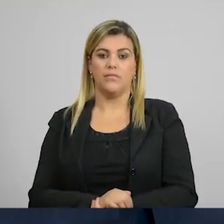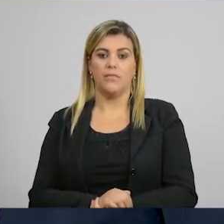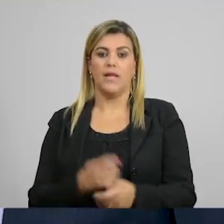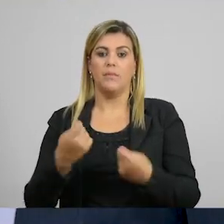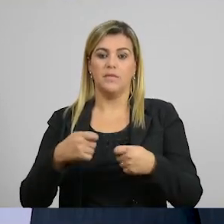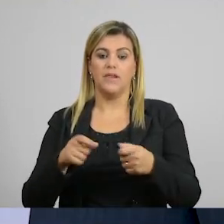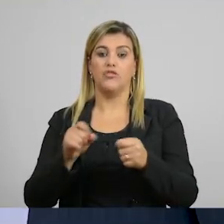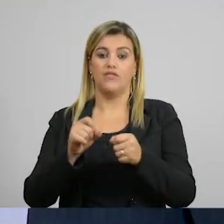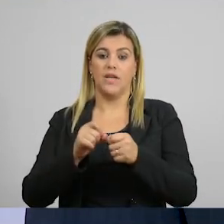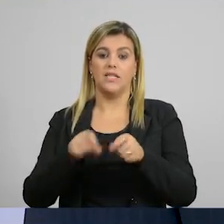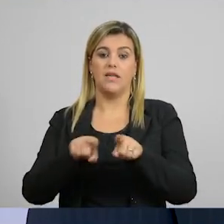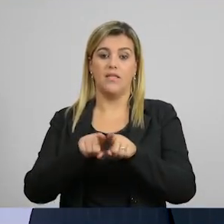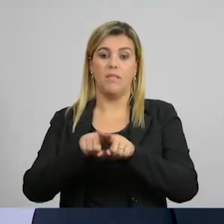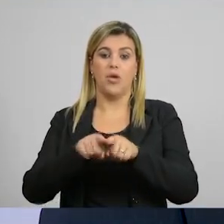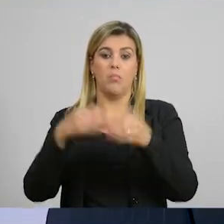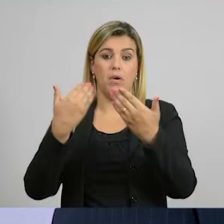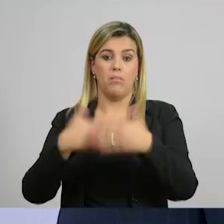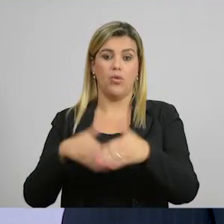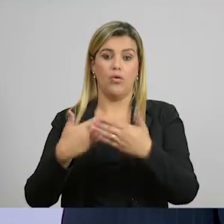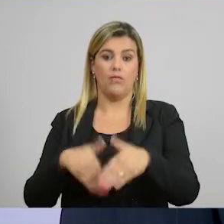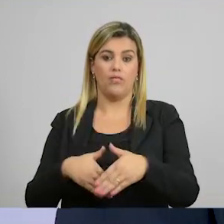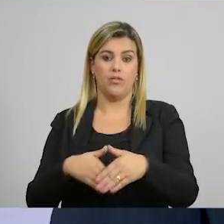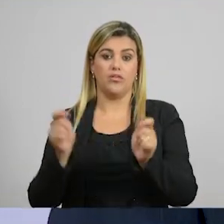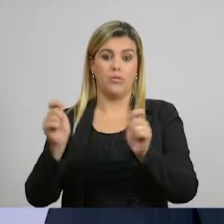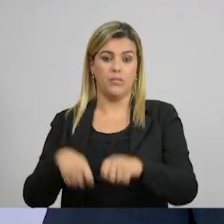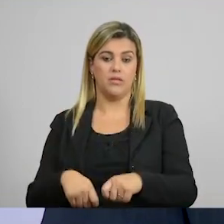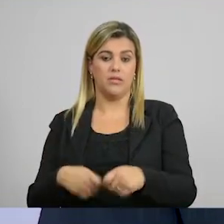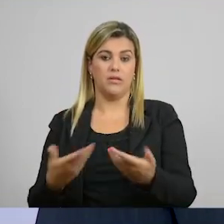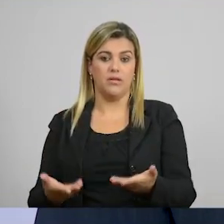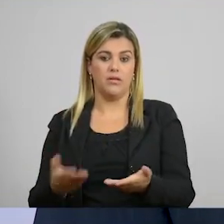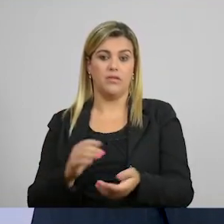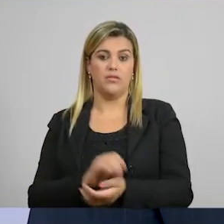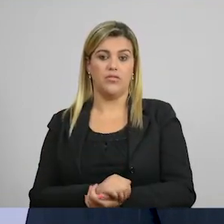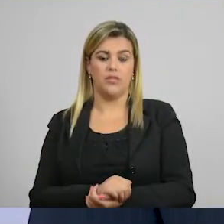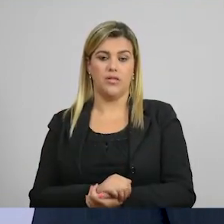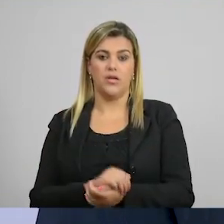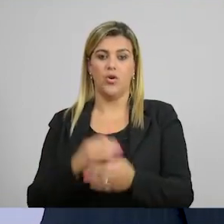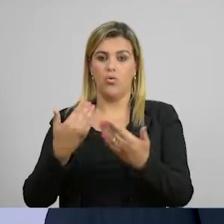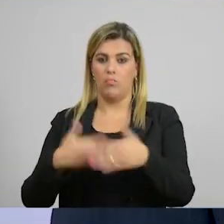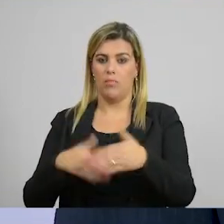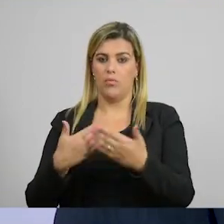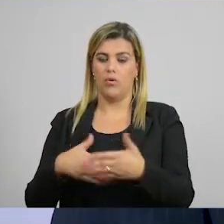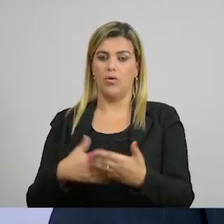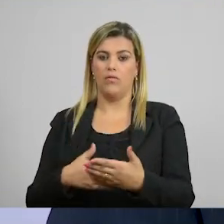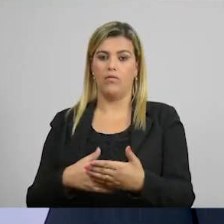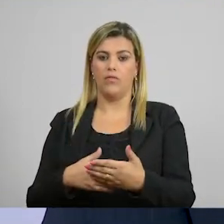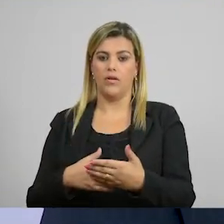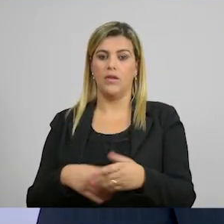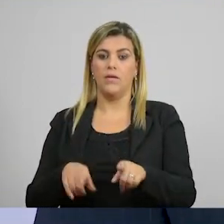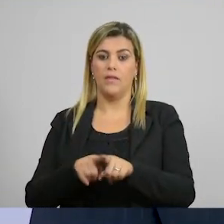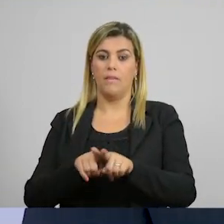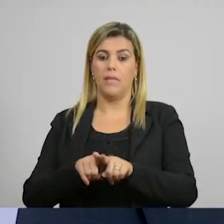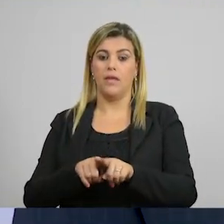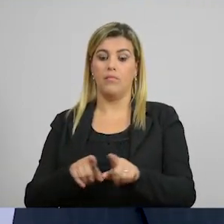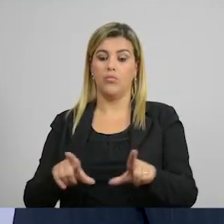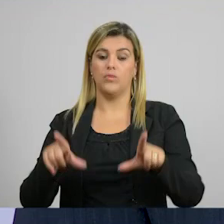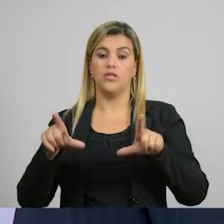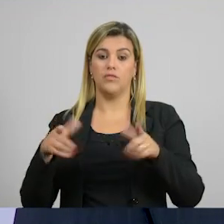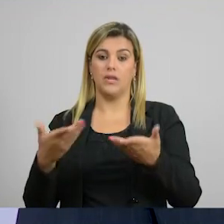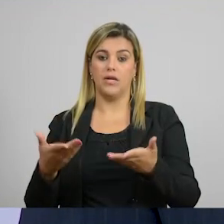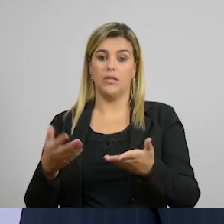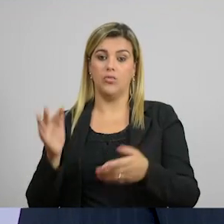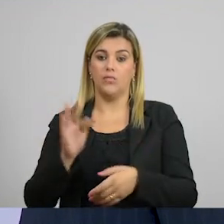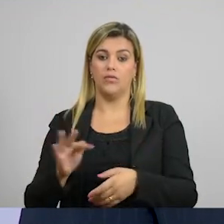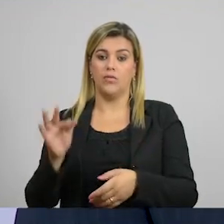A e teria que prestar o exame de suficiência numa faculdade. Então, teria que se submeter a um exame de suficiência, exame